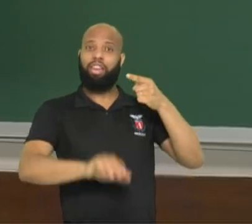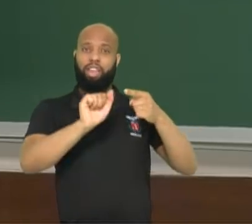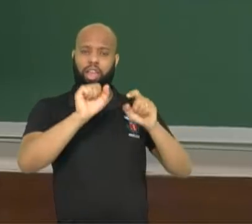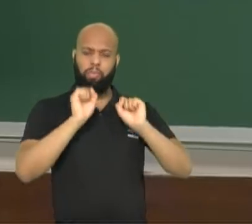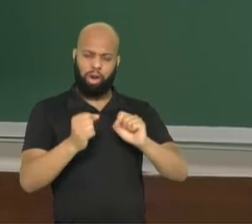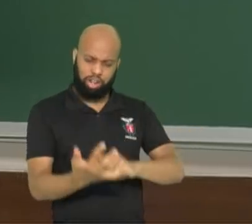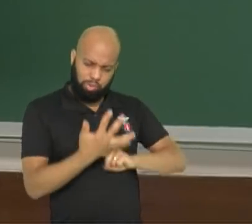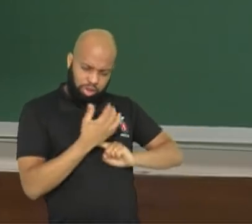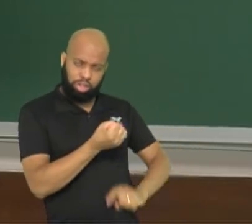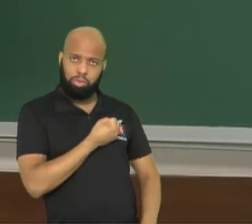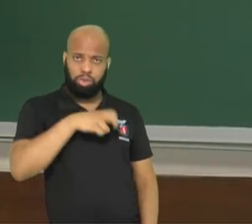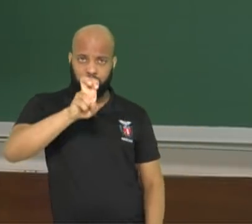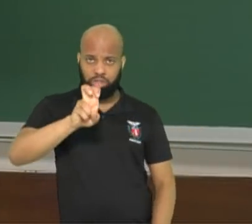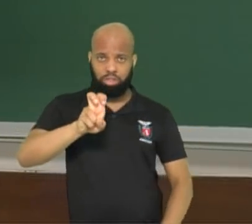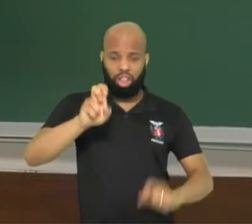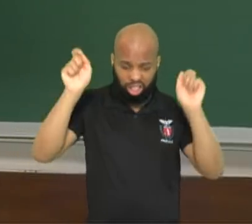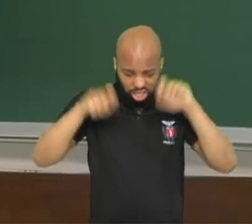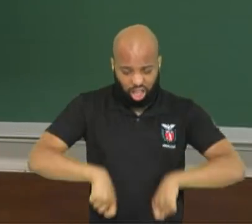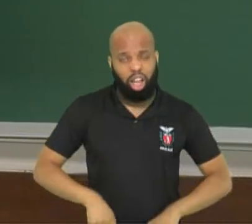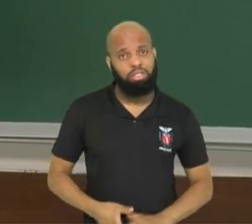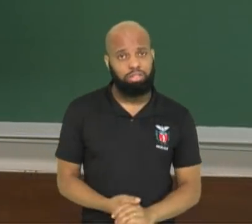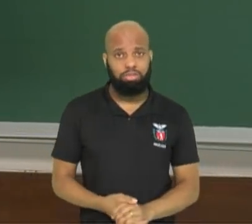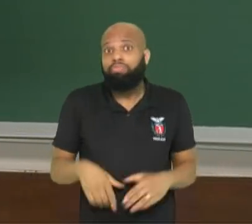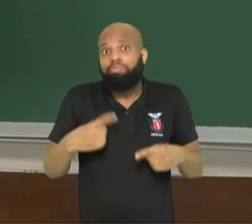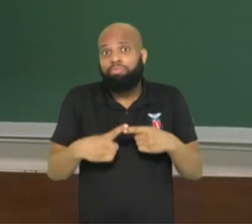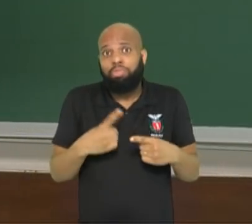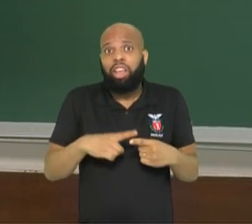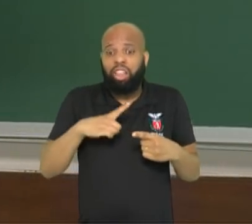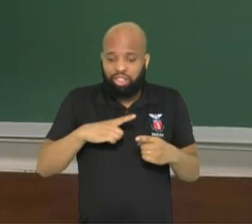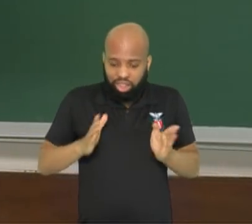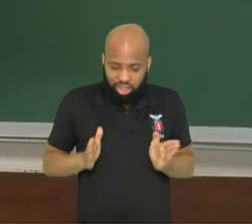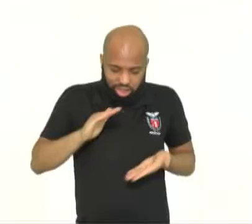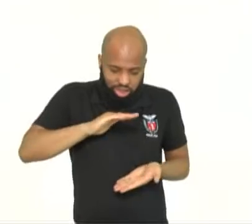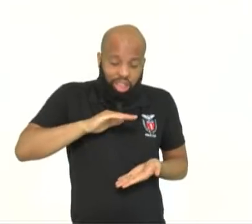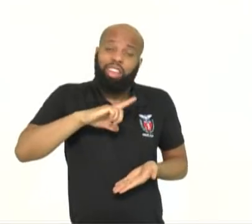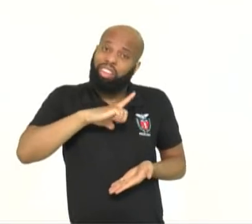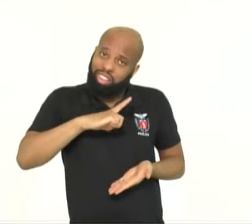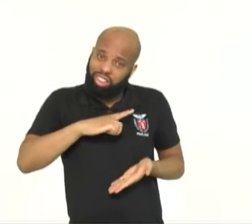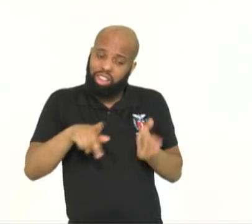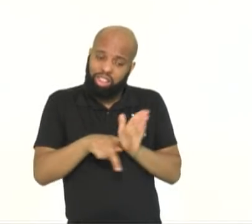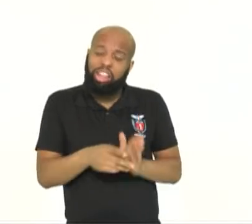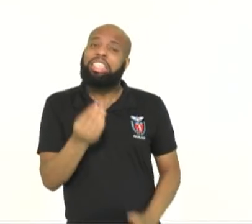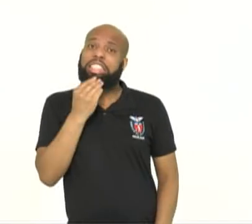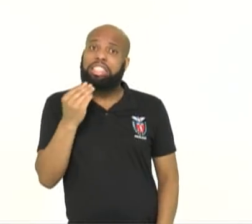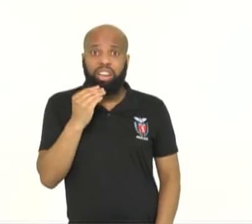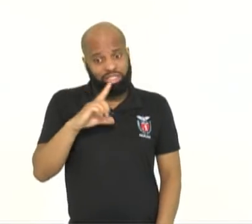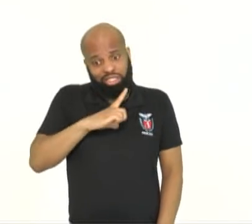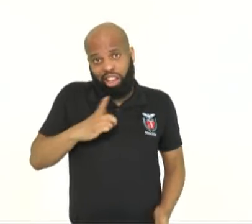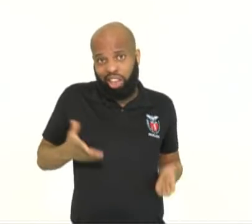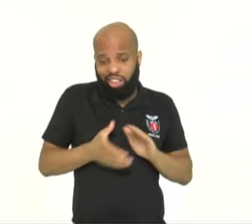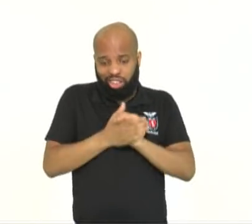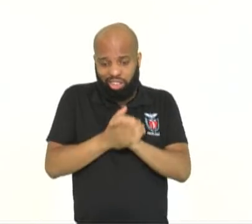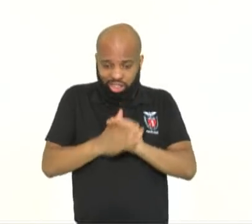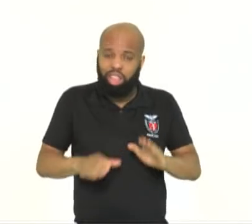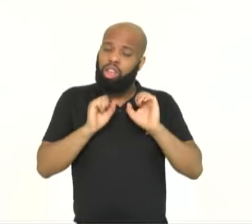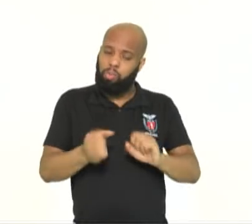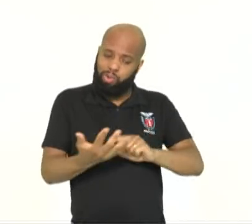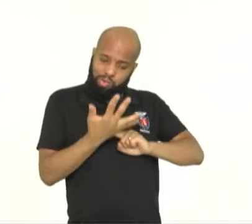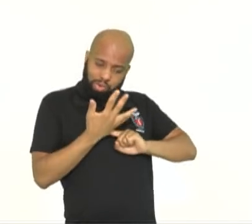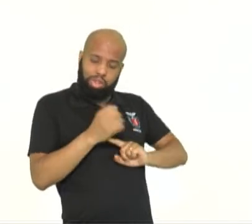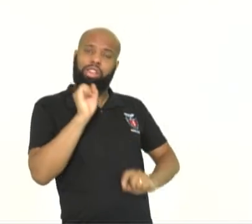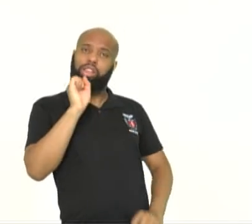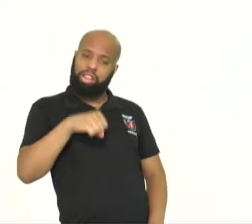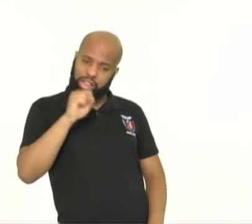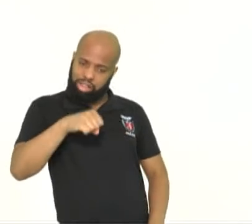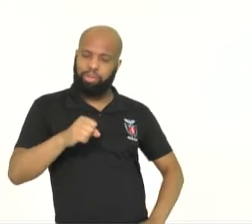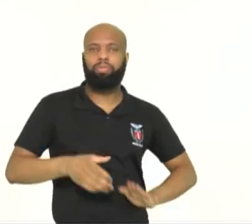com o número 5? Pode, por quê? Porque o 5 é uma das possibilidades. Então, sim, pode ser que saia o